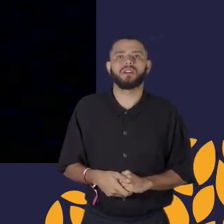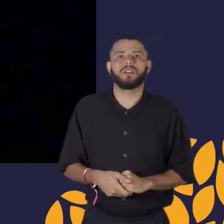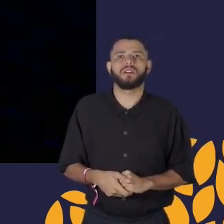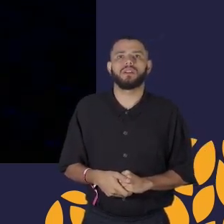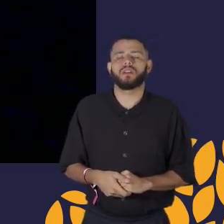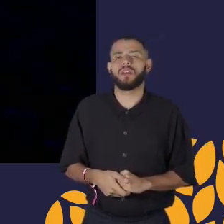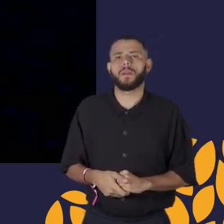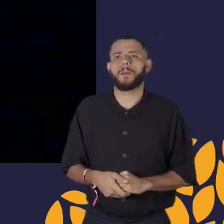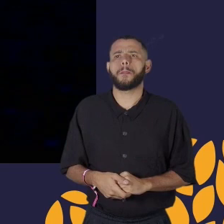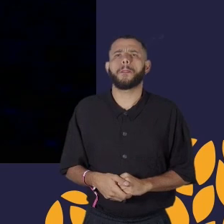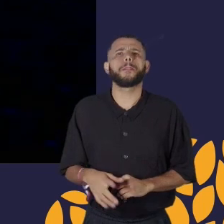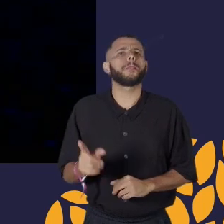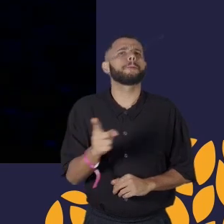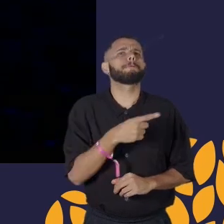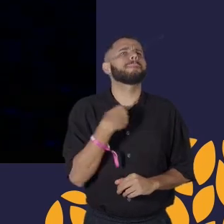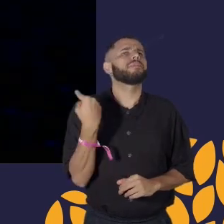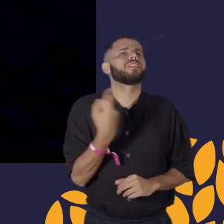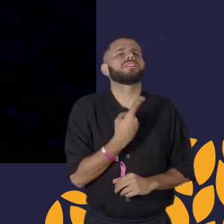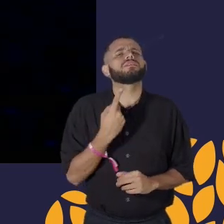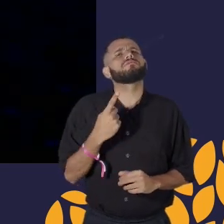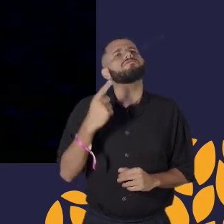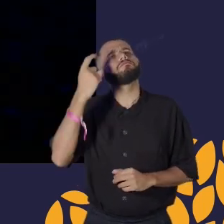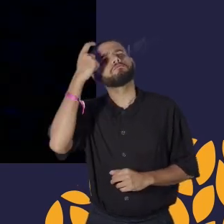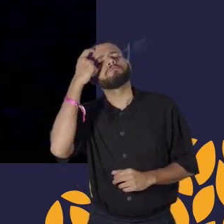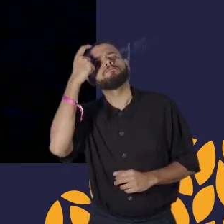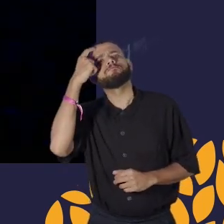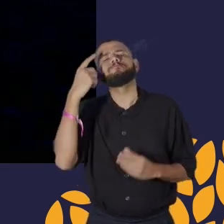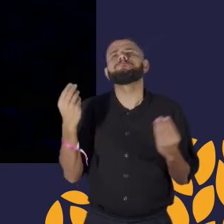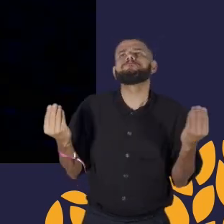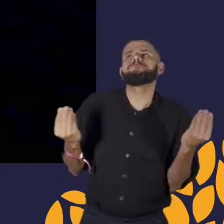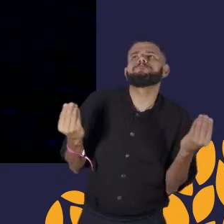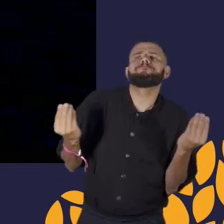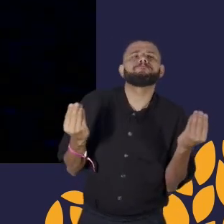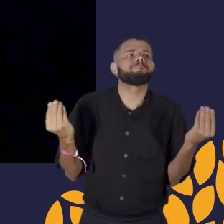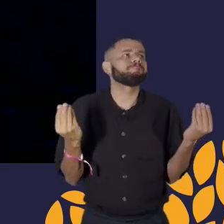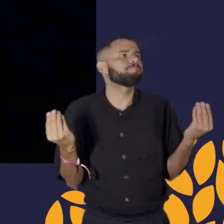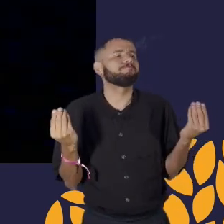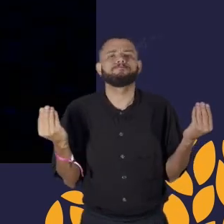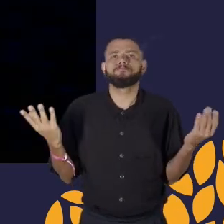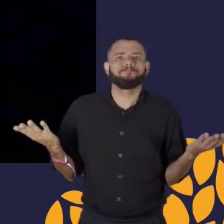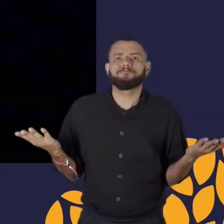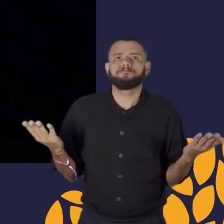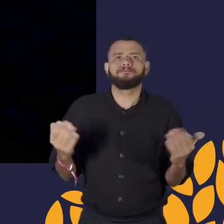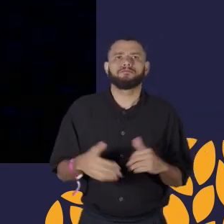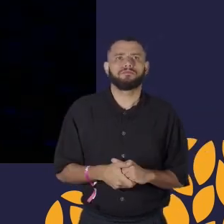a gente fica se questionando muitas vezes, né?